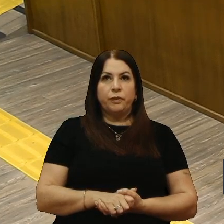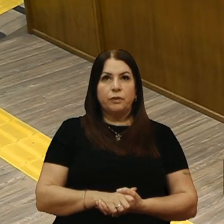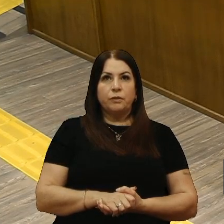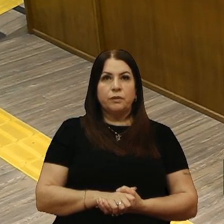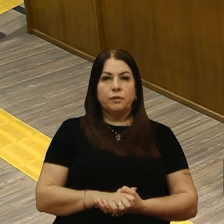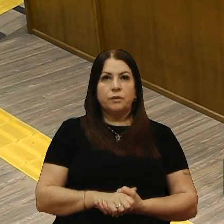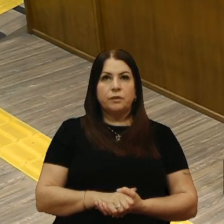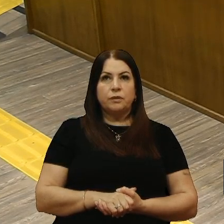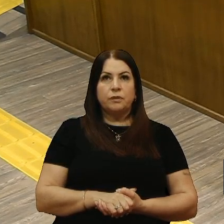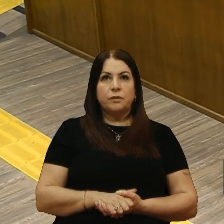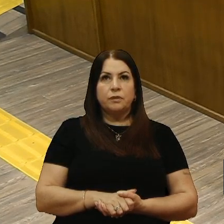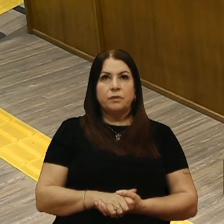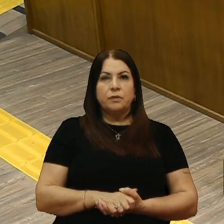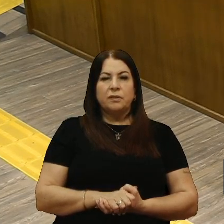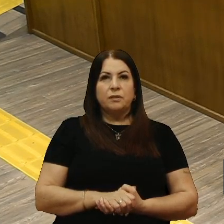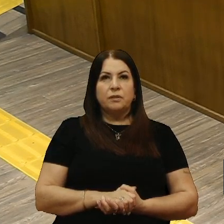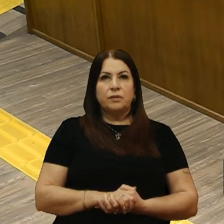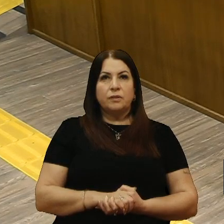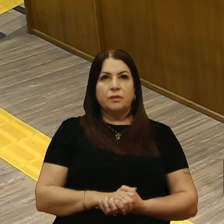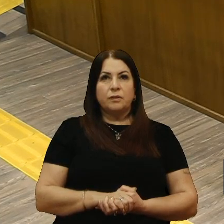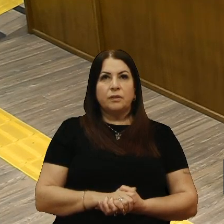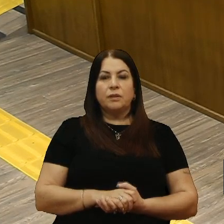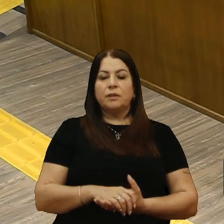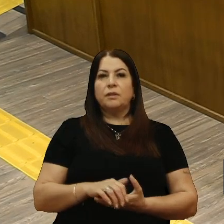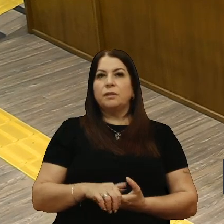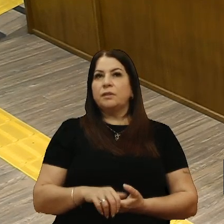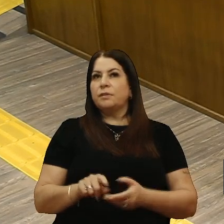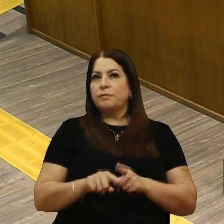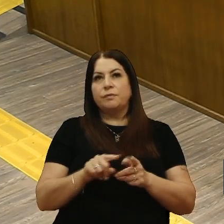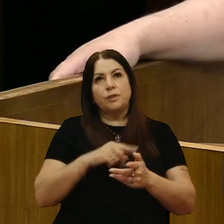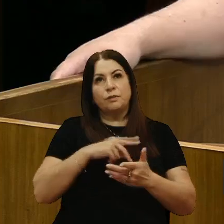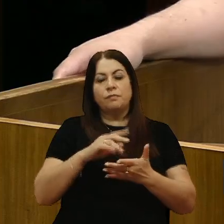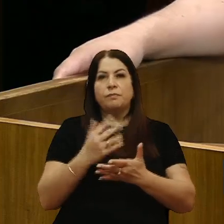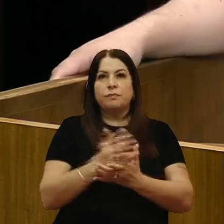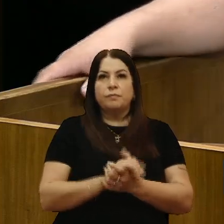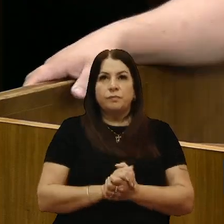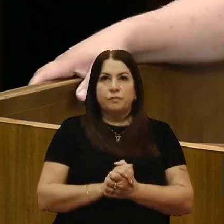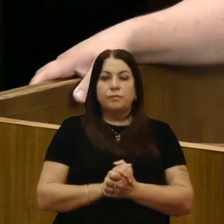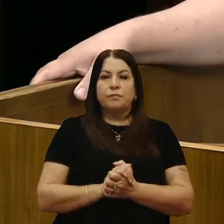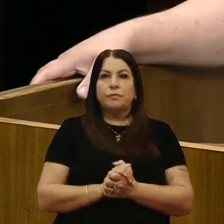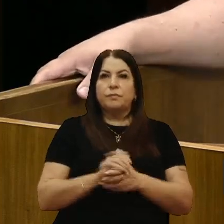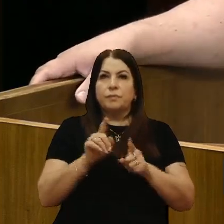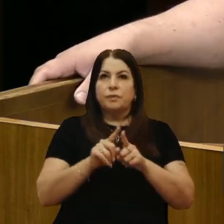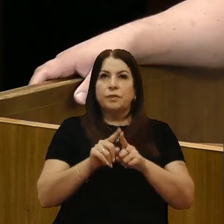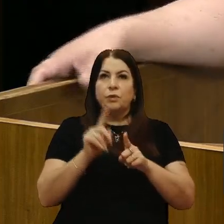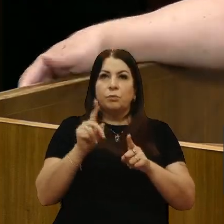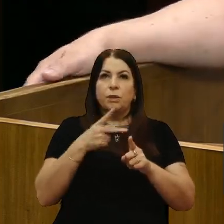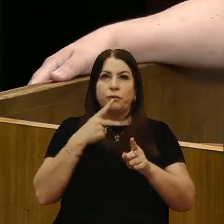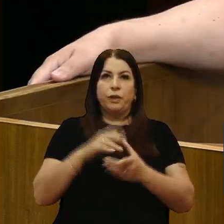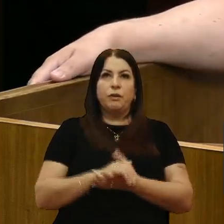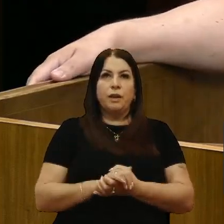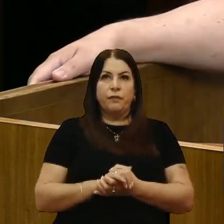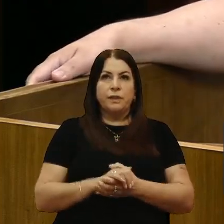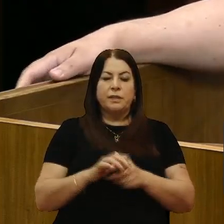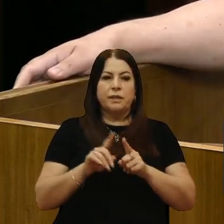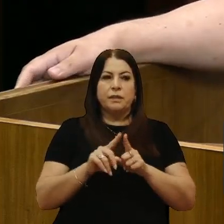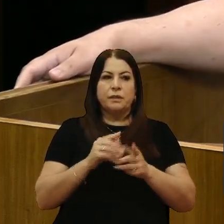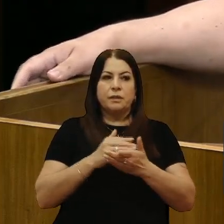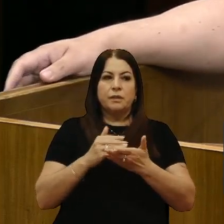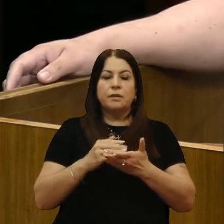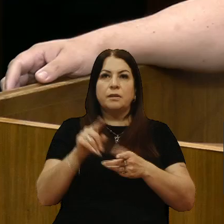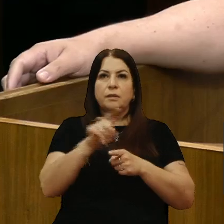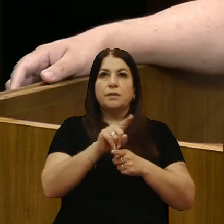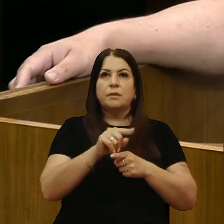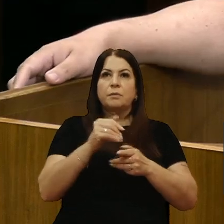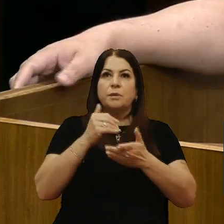Tá, obrigado. Bom dia, presidente, colegas vereadores, quem nos assiste de casa. Hoje quero iniciar a fala também dando os parabéns